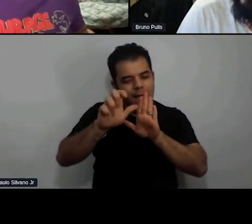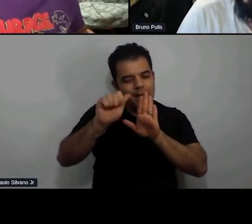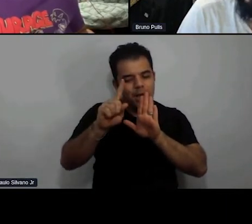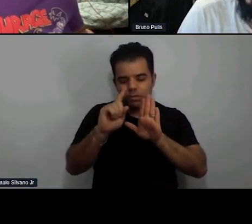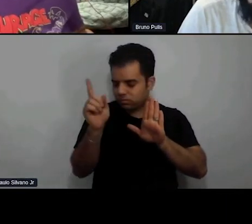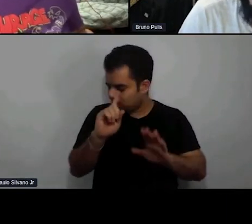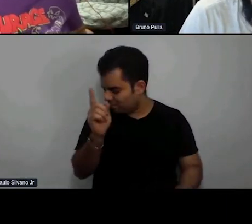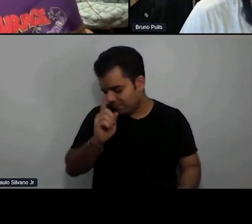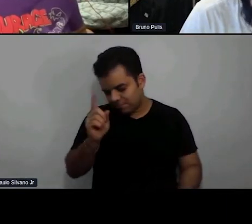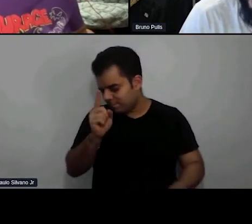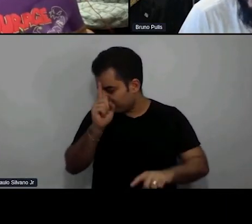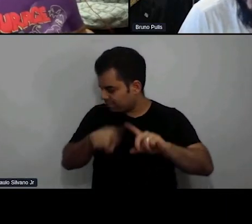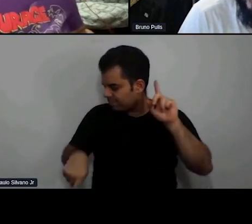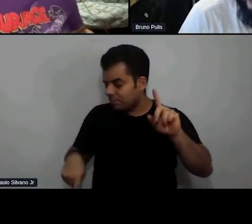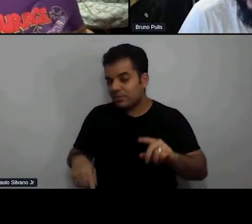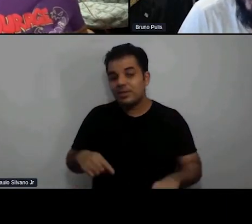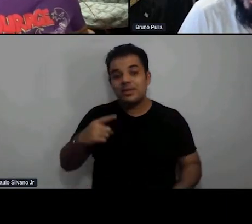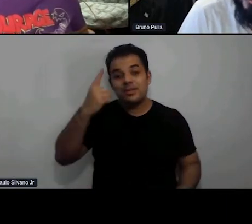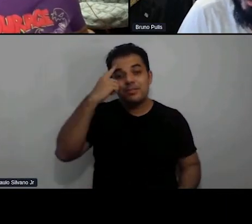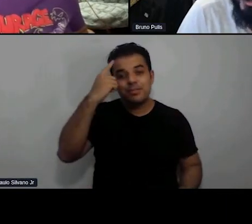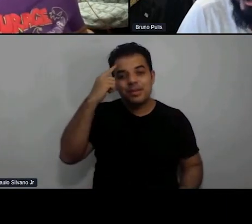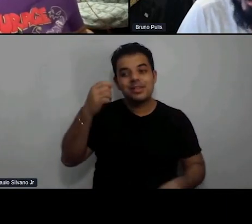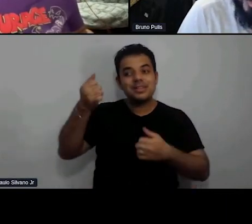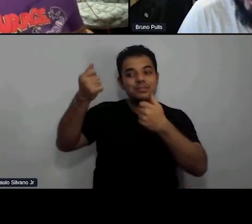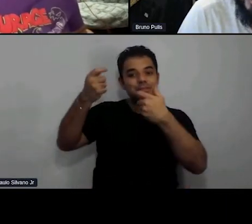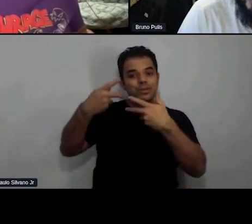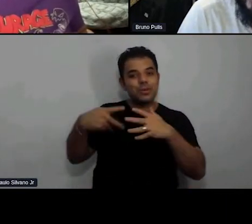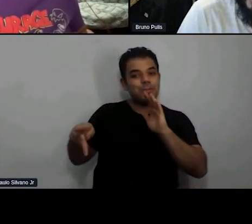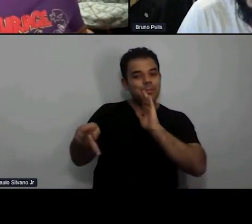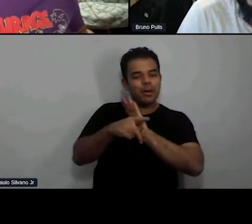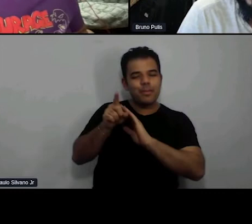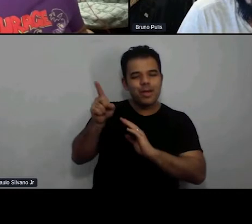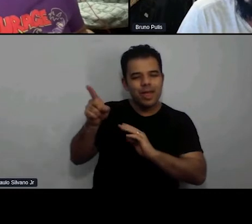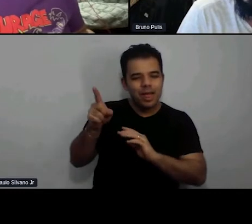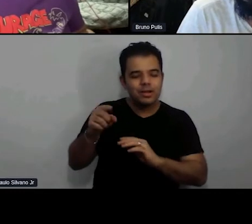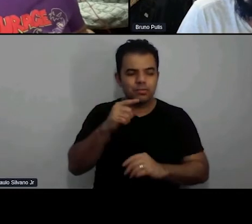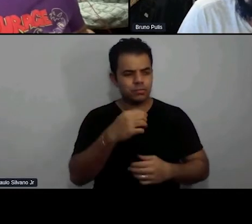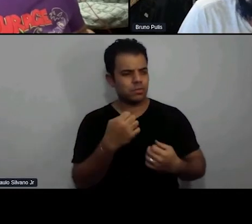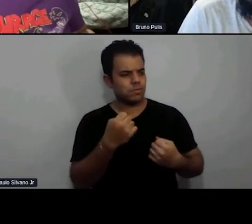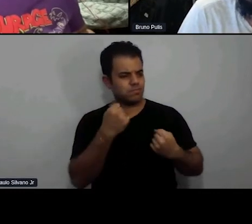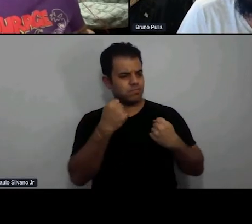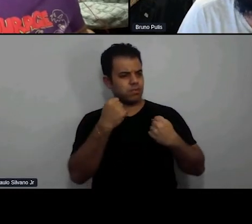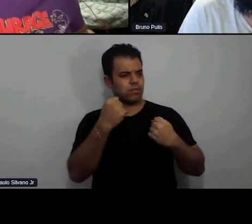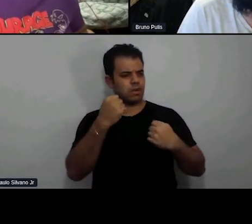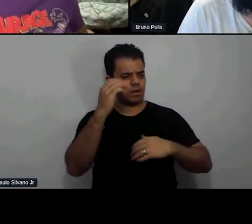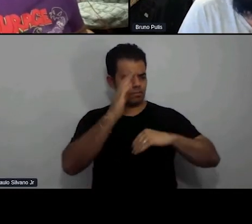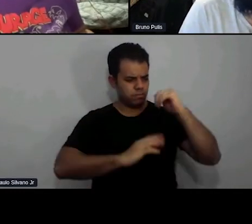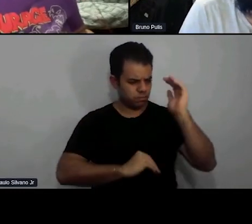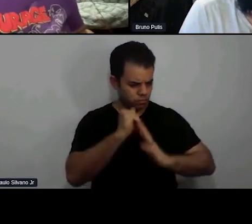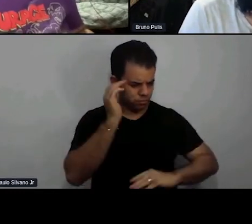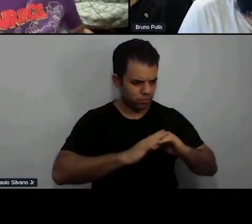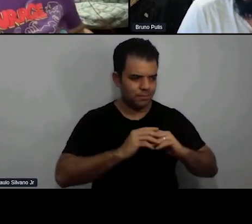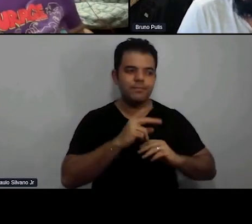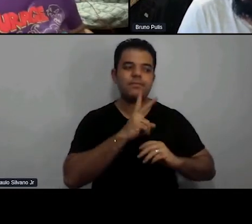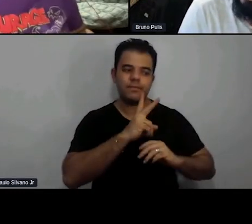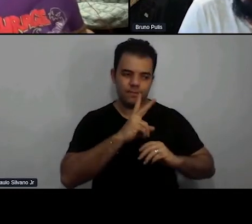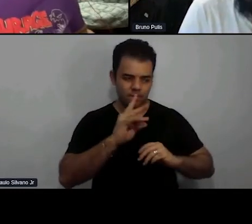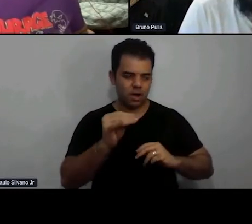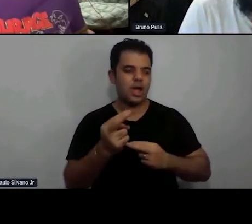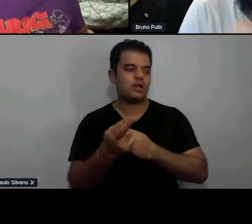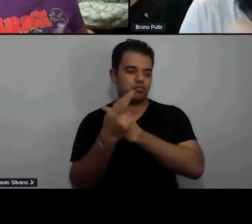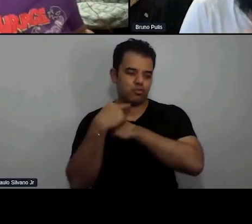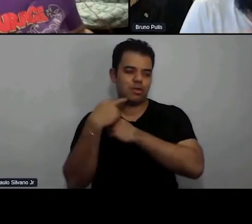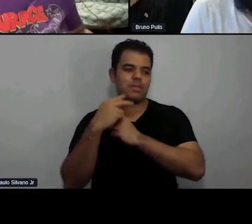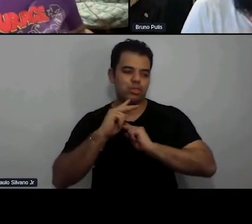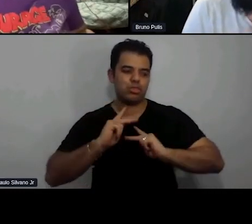Porque a gente tem que pensar no lema que o tio Ben falou com o Homem-Aranha, com grandes poderes vem grandes responsabilidades. Eu já vi